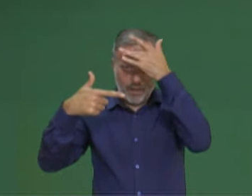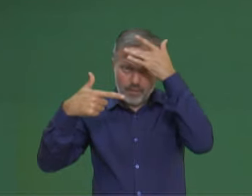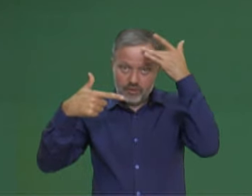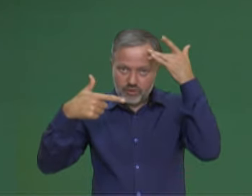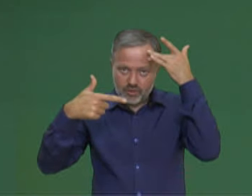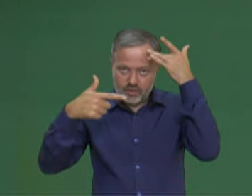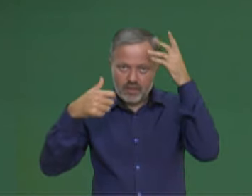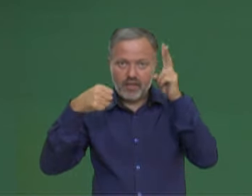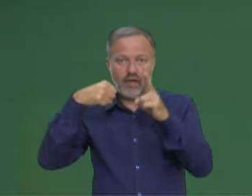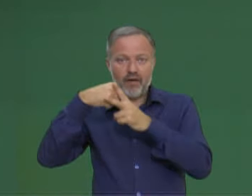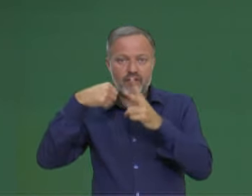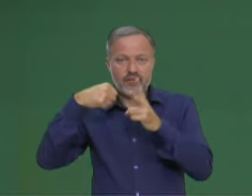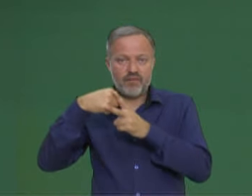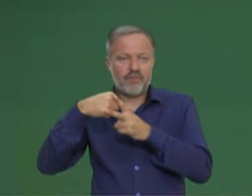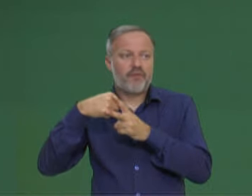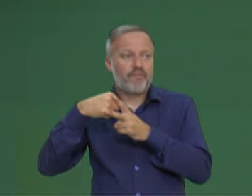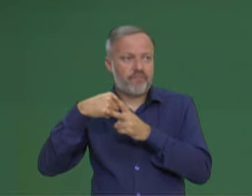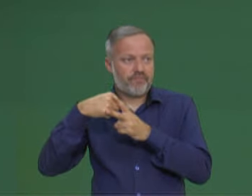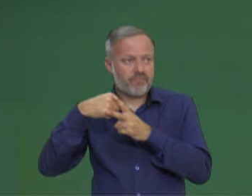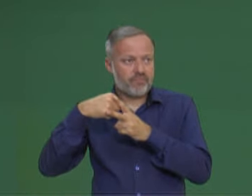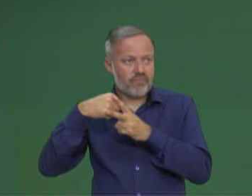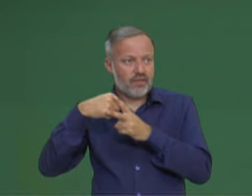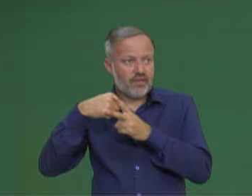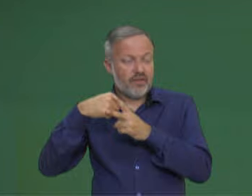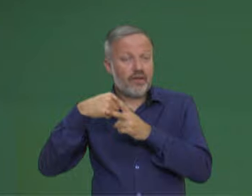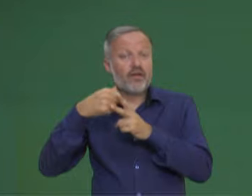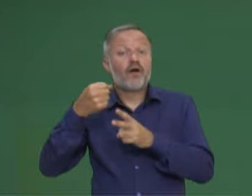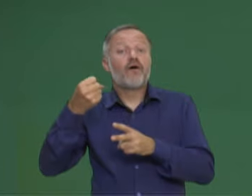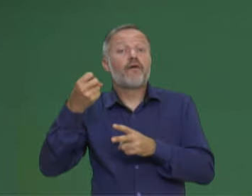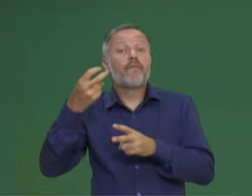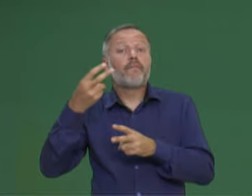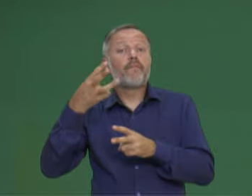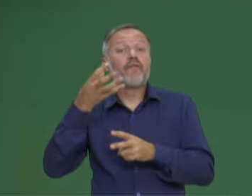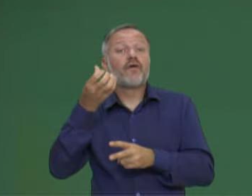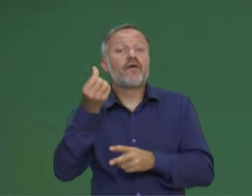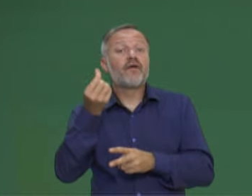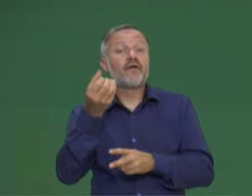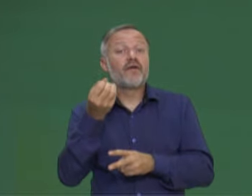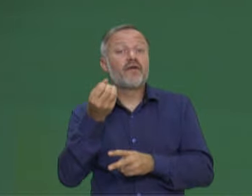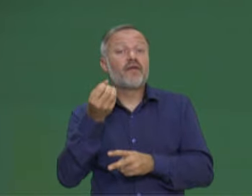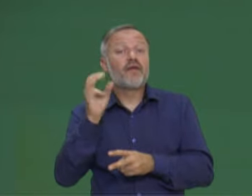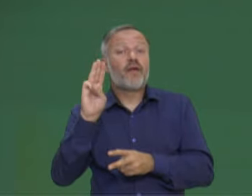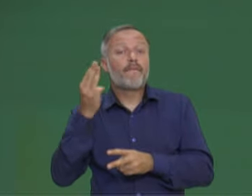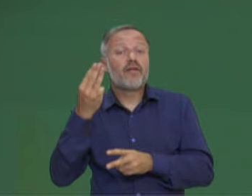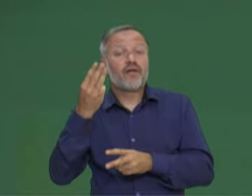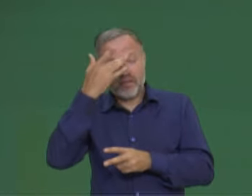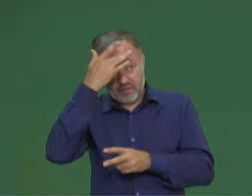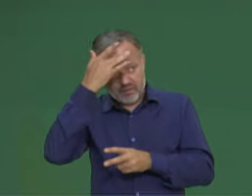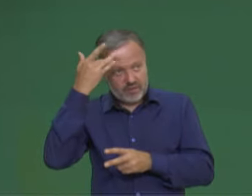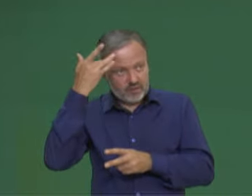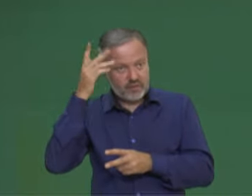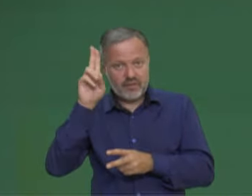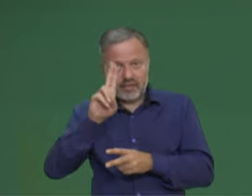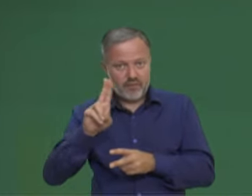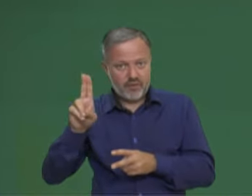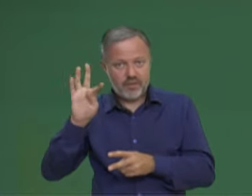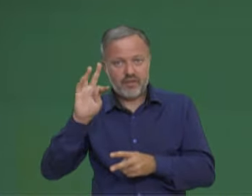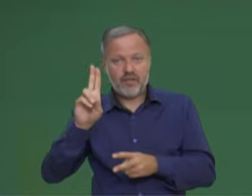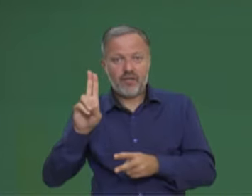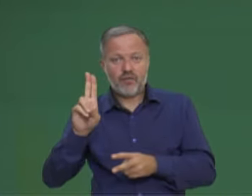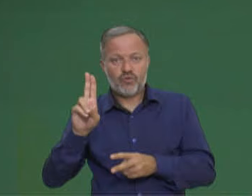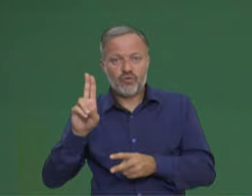isso? Trocando em miúdos. Olha a quantidade de pessoas, mas segundo a notícia, não sabem conjugar aí o tu na